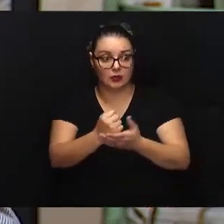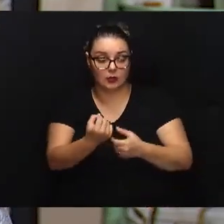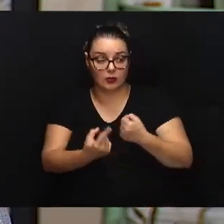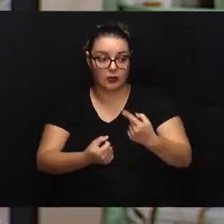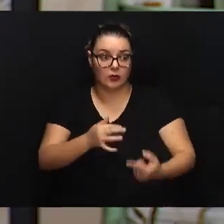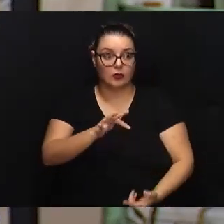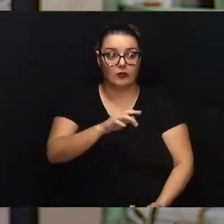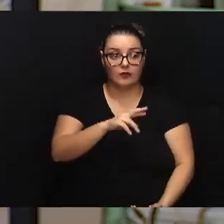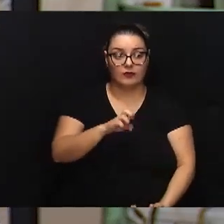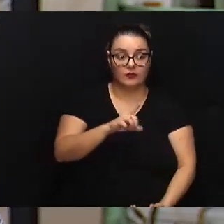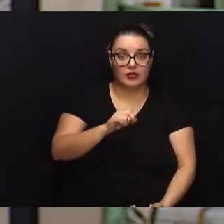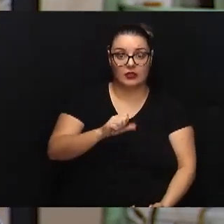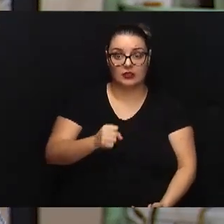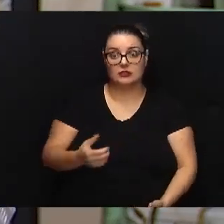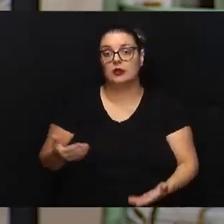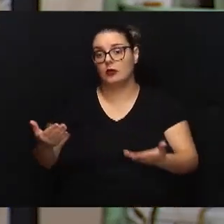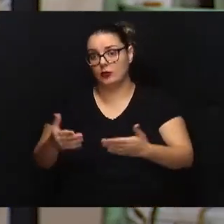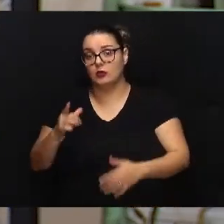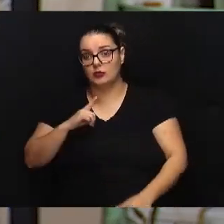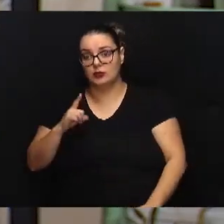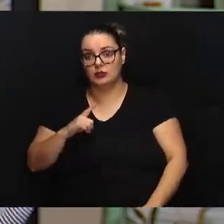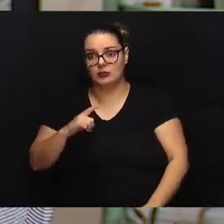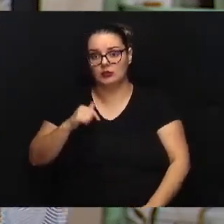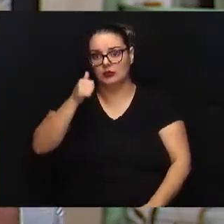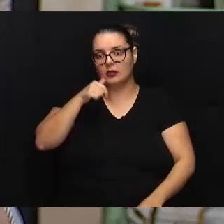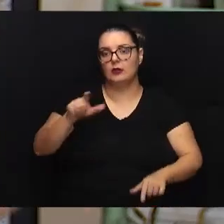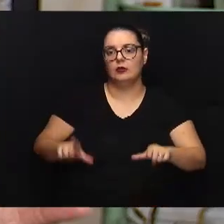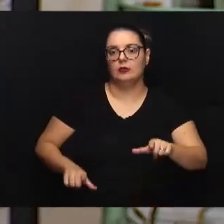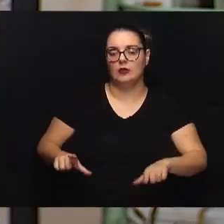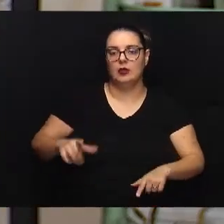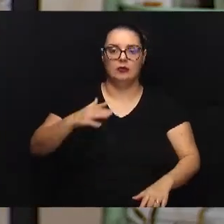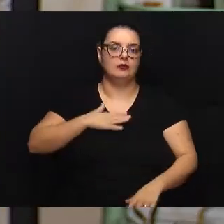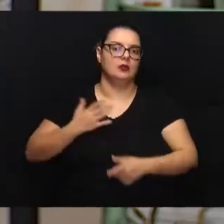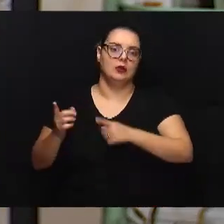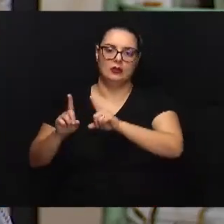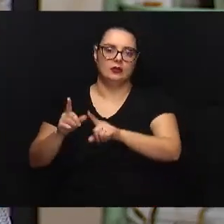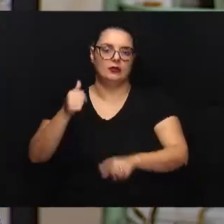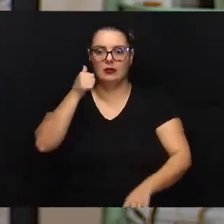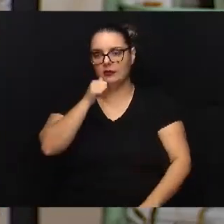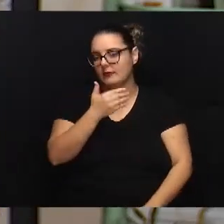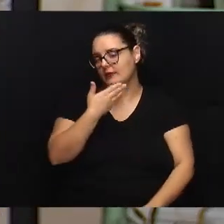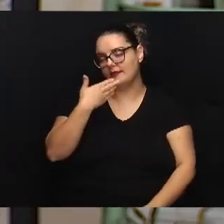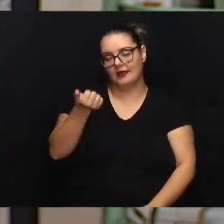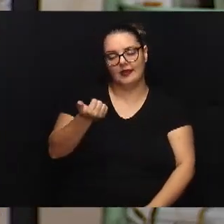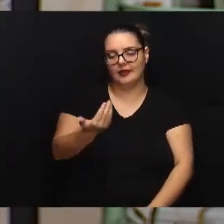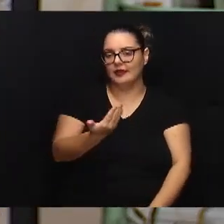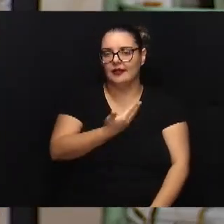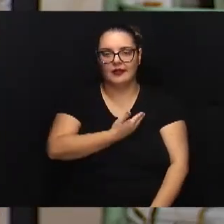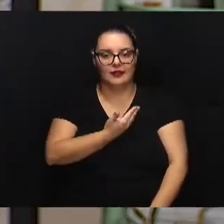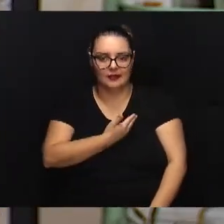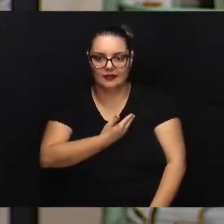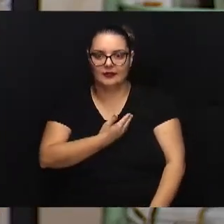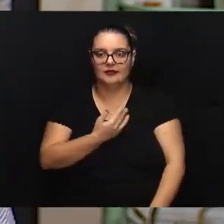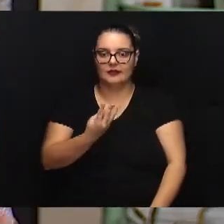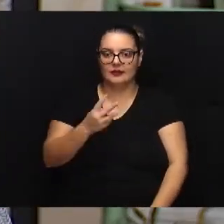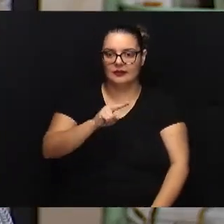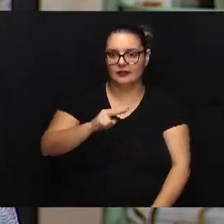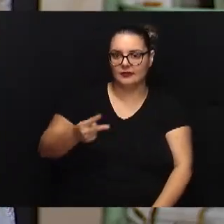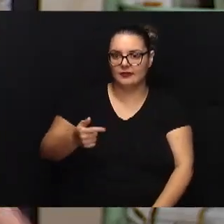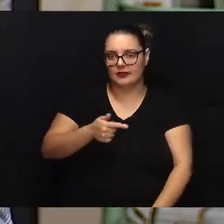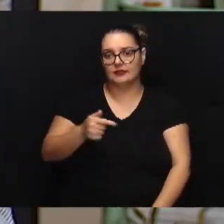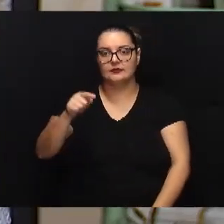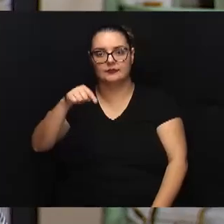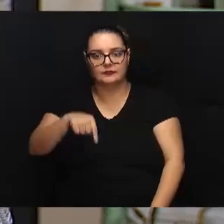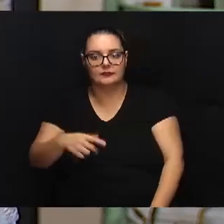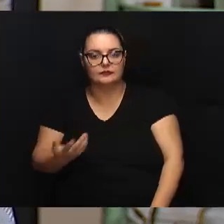você? Hoje eu tenho uma prima minha, que é minha melhor amiga, que vem 3 vezes na semana e ela